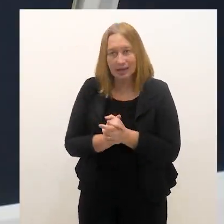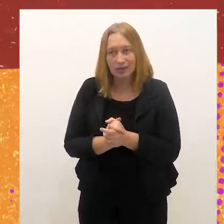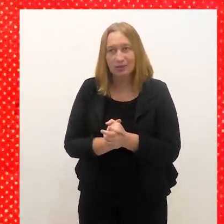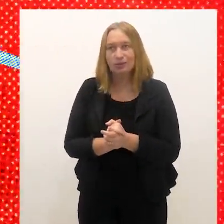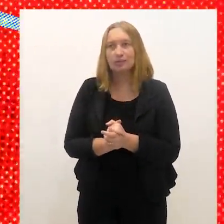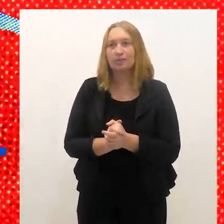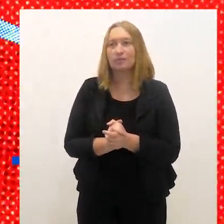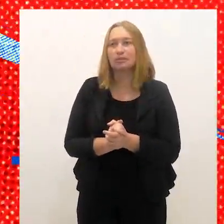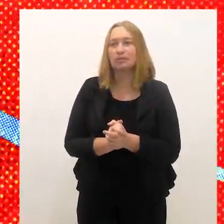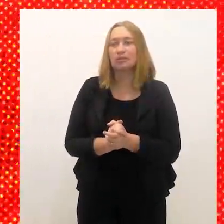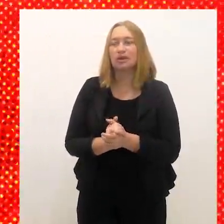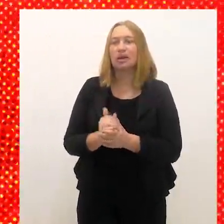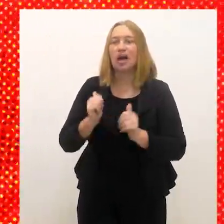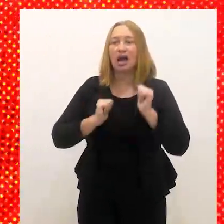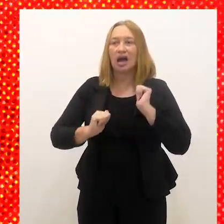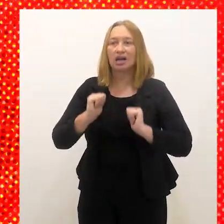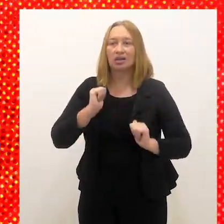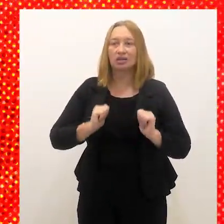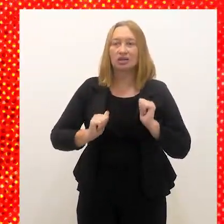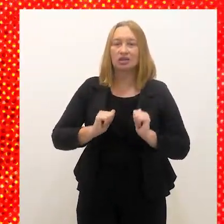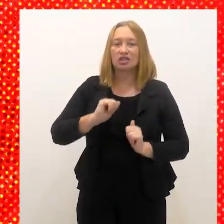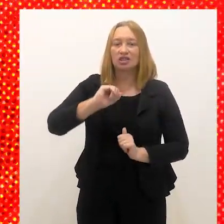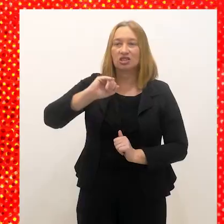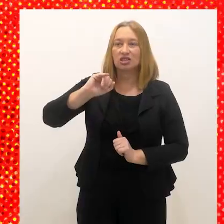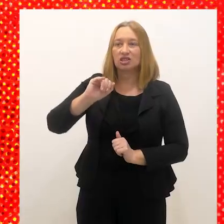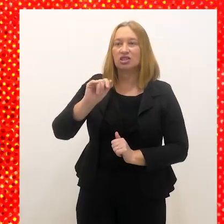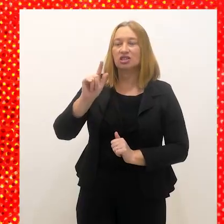casado com um ator chamado Jansen